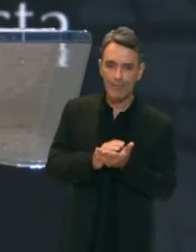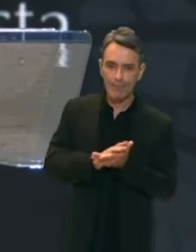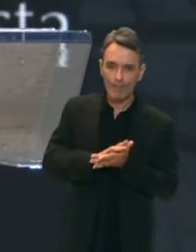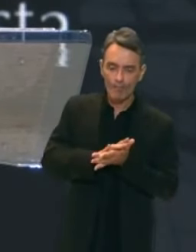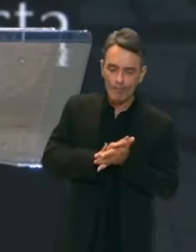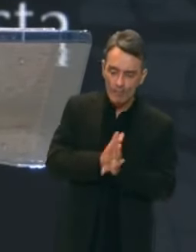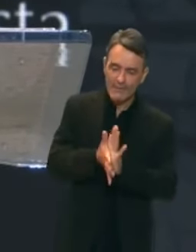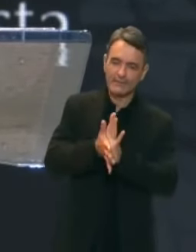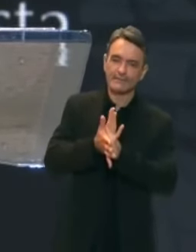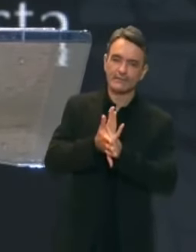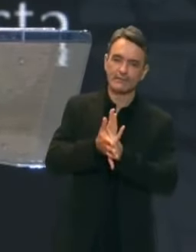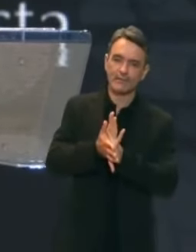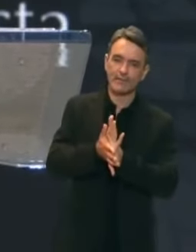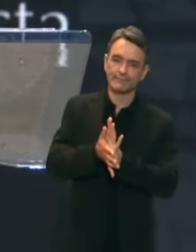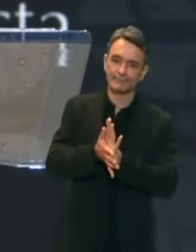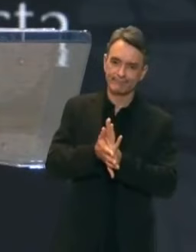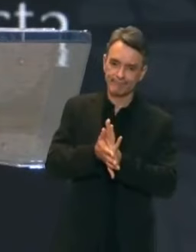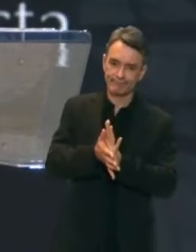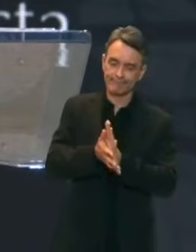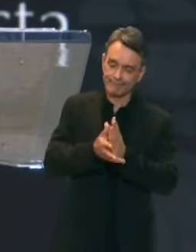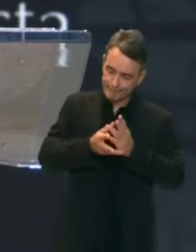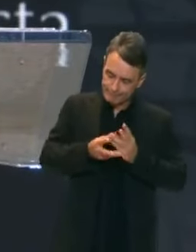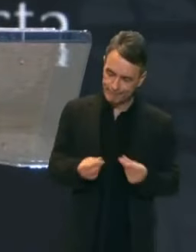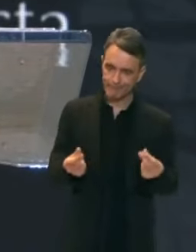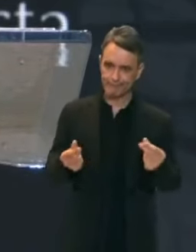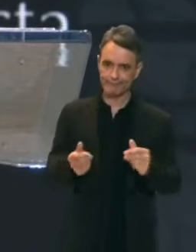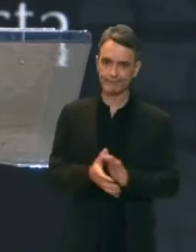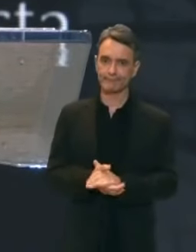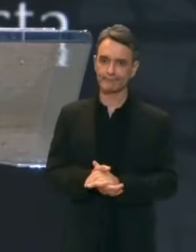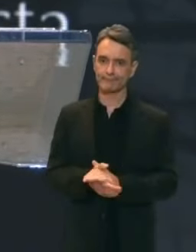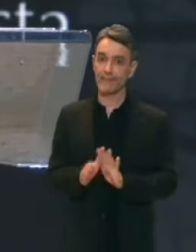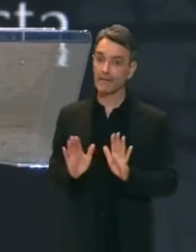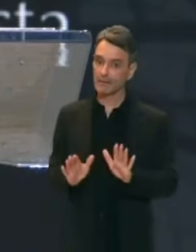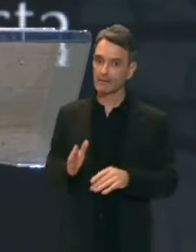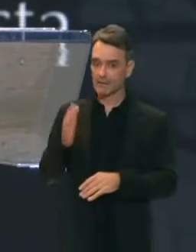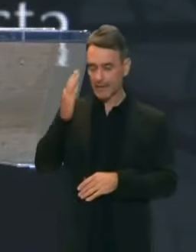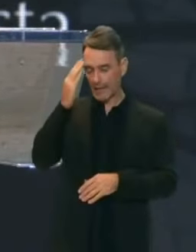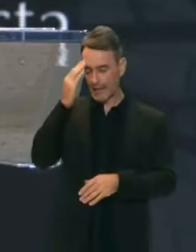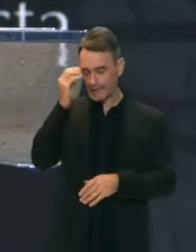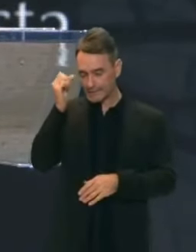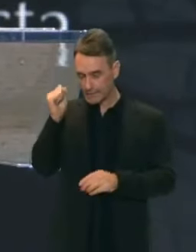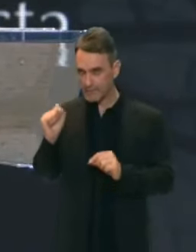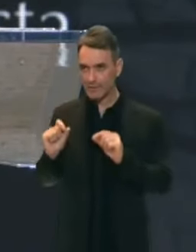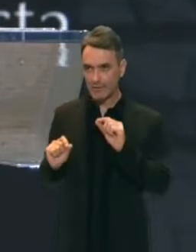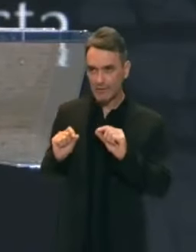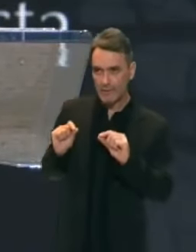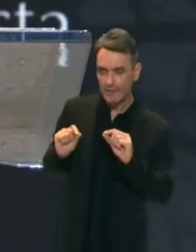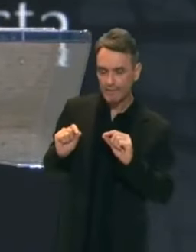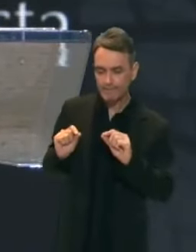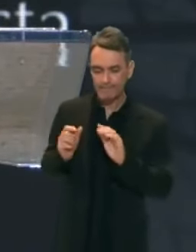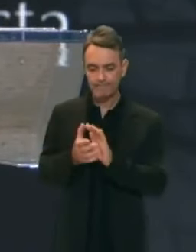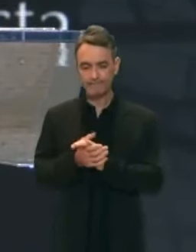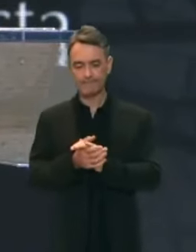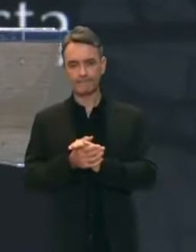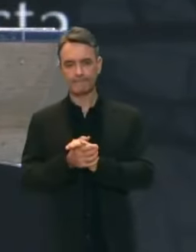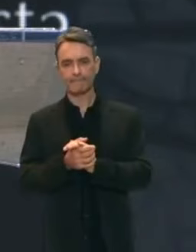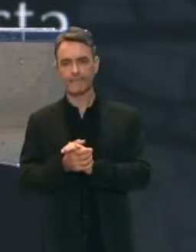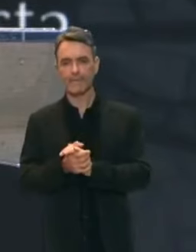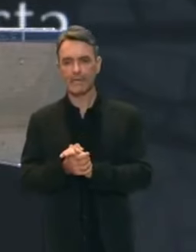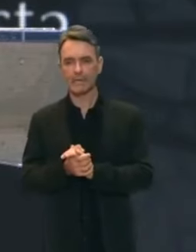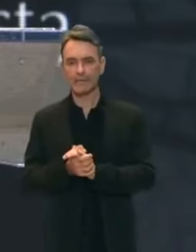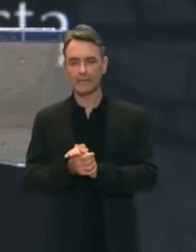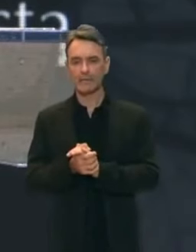Quando a sabedoria fala, nós reconhecemos que o ponto mais